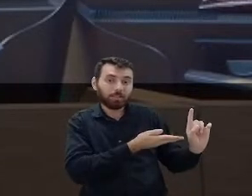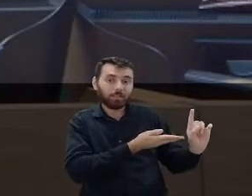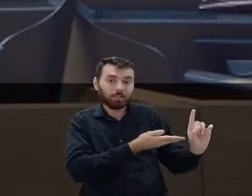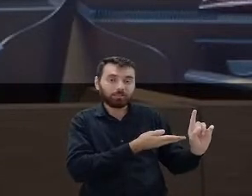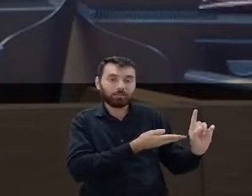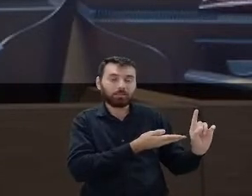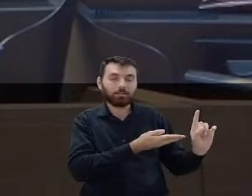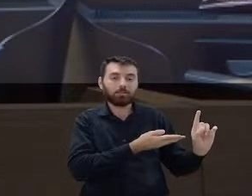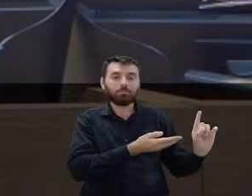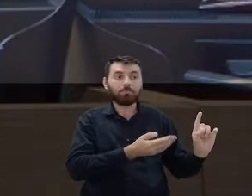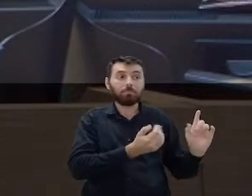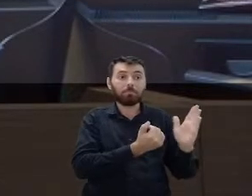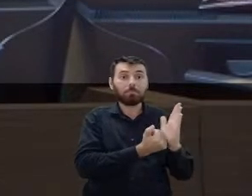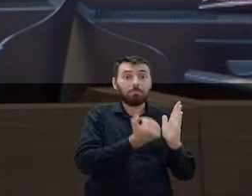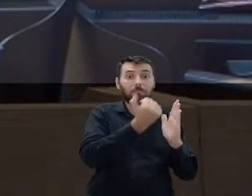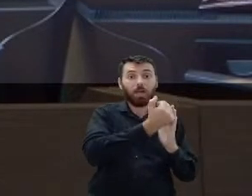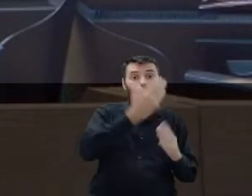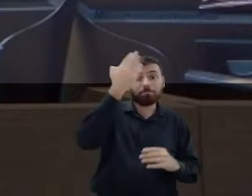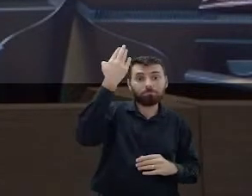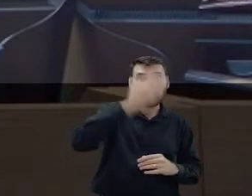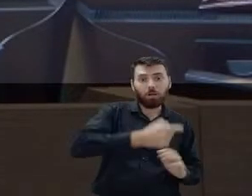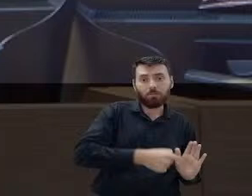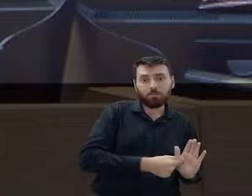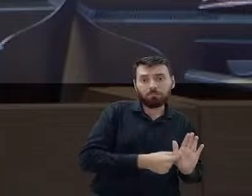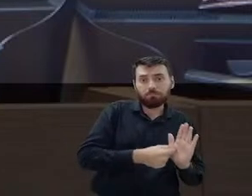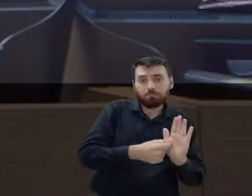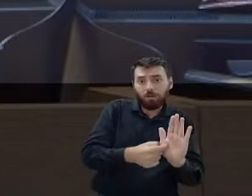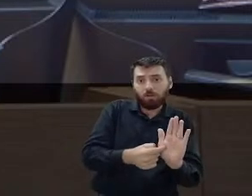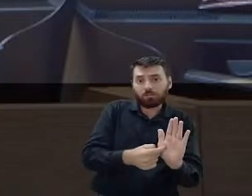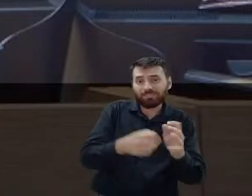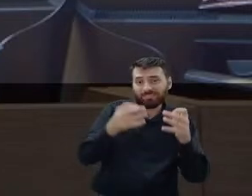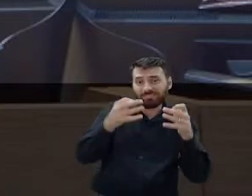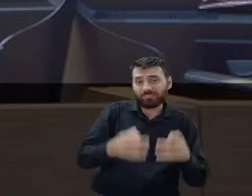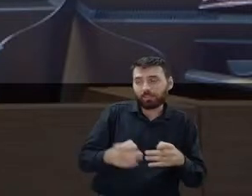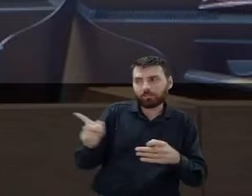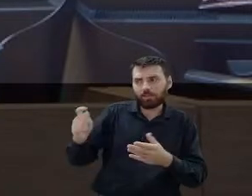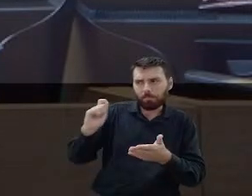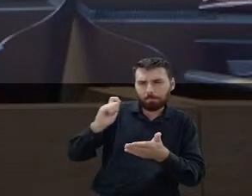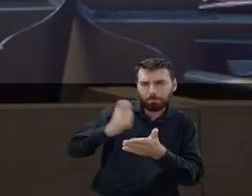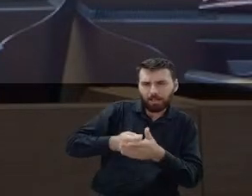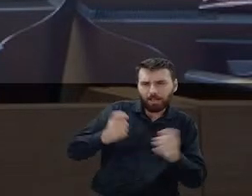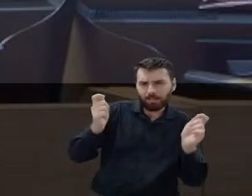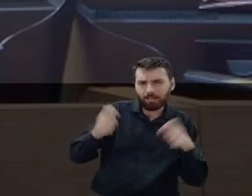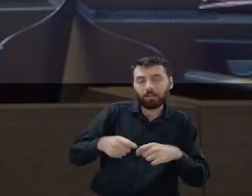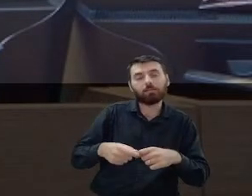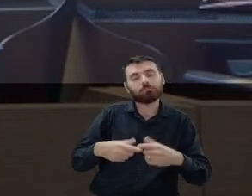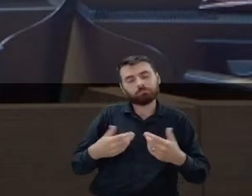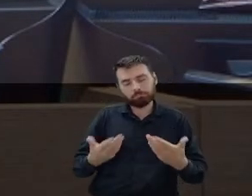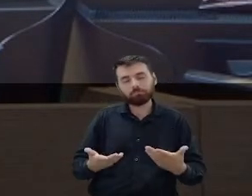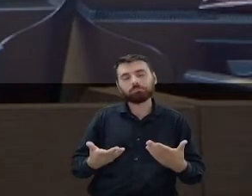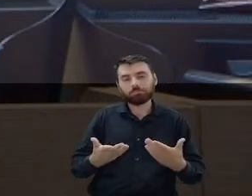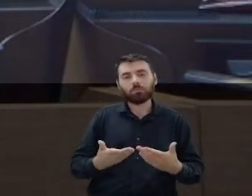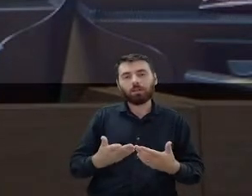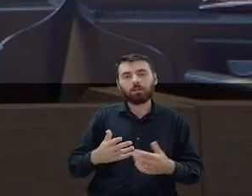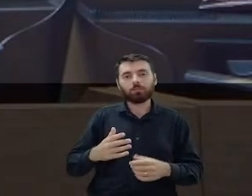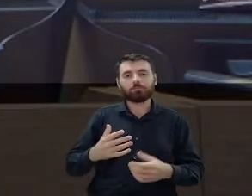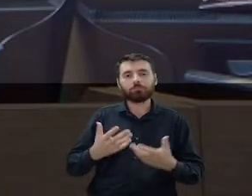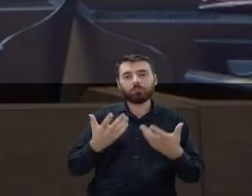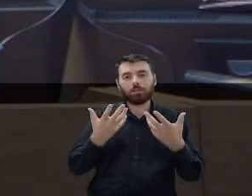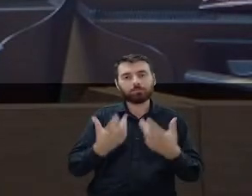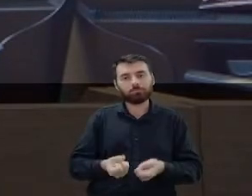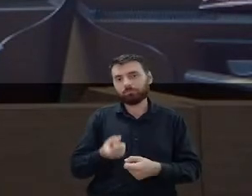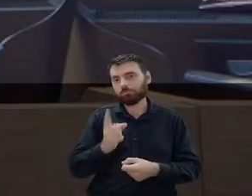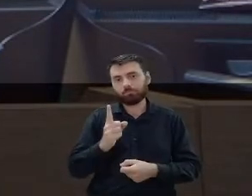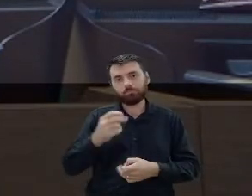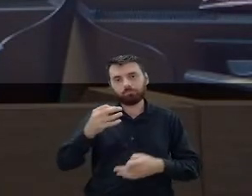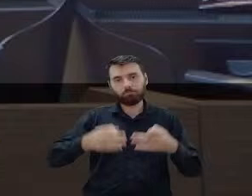mais do que o teto da Previdência e tem uma situação financeira bastante complicada e comprometida. Consequentemente, daí, em se